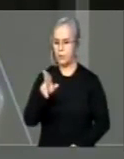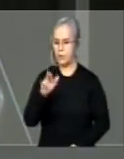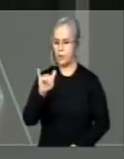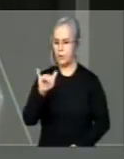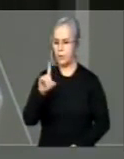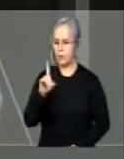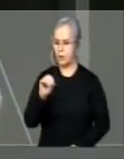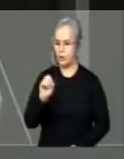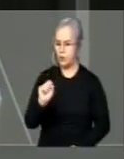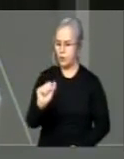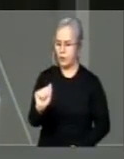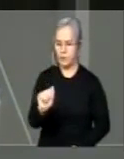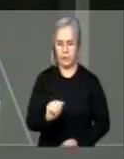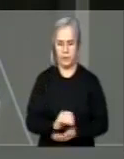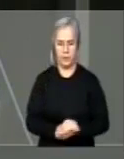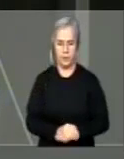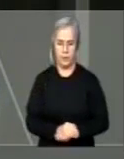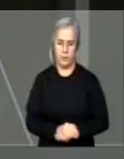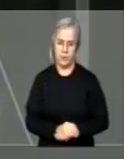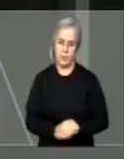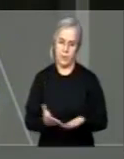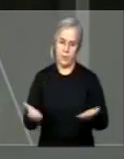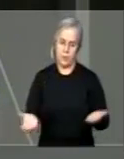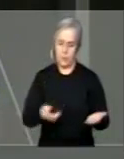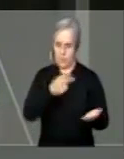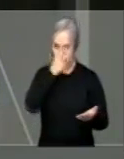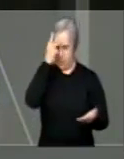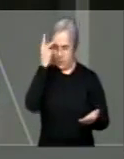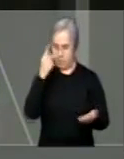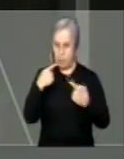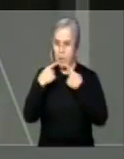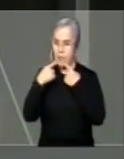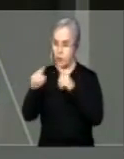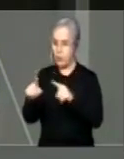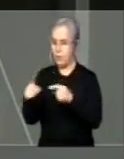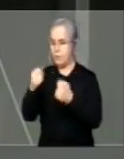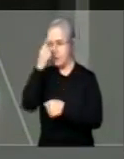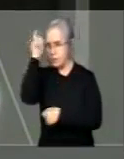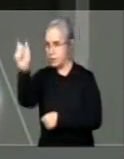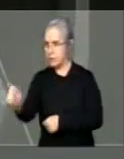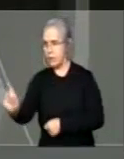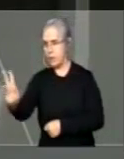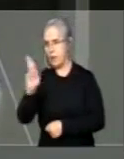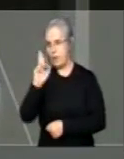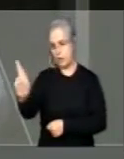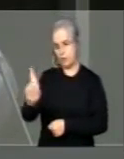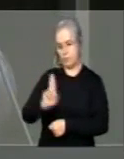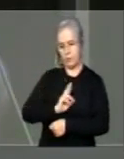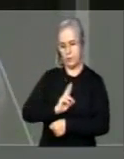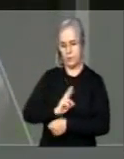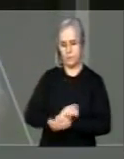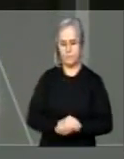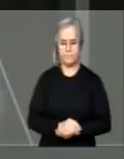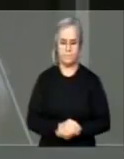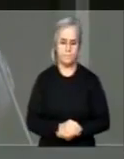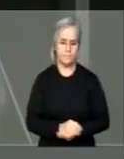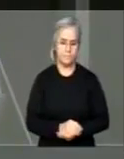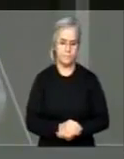agora exige do delatado, do acusado, resposta substantiva e não apenas